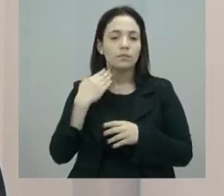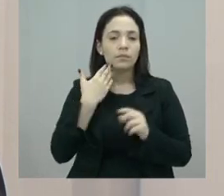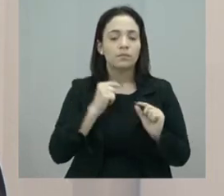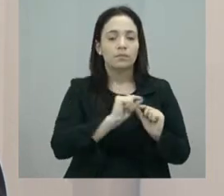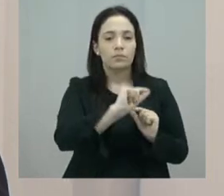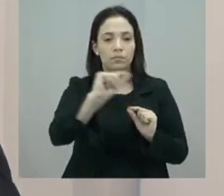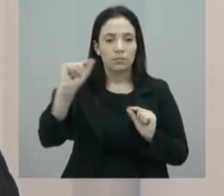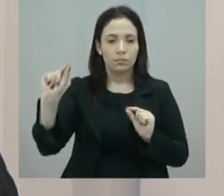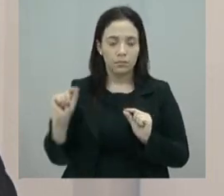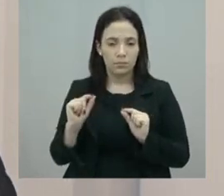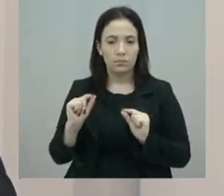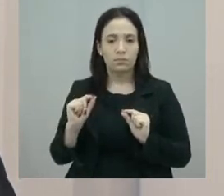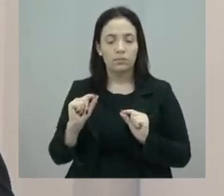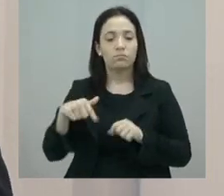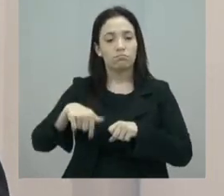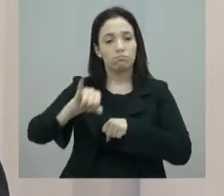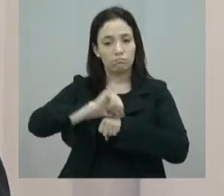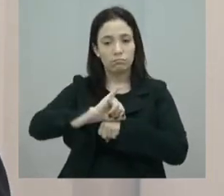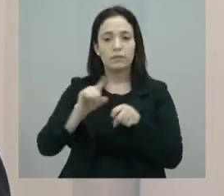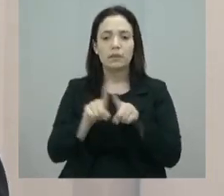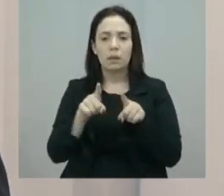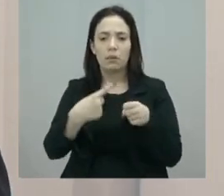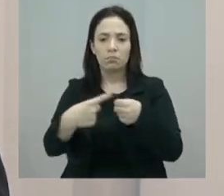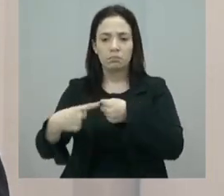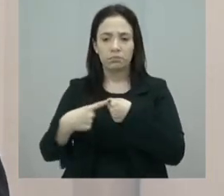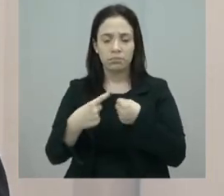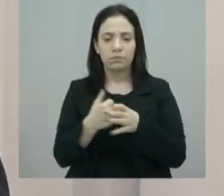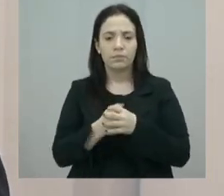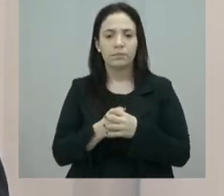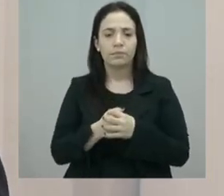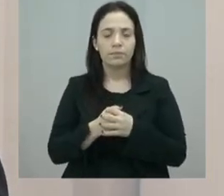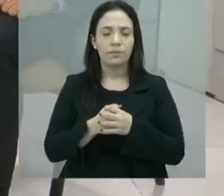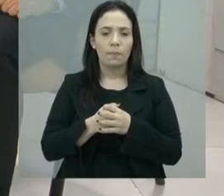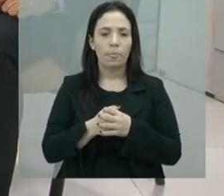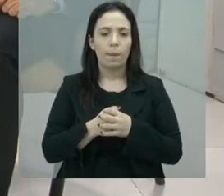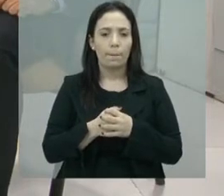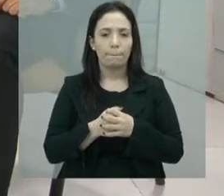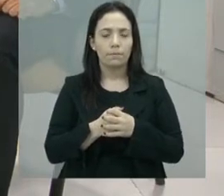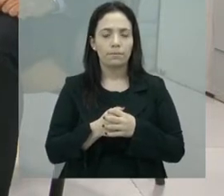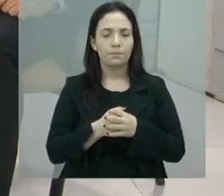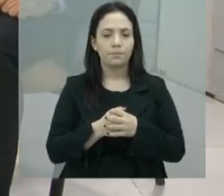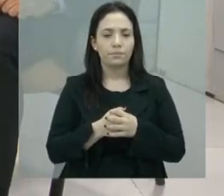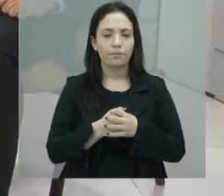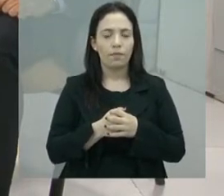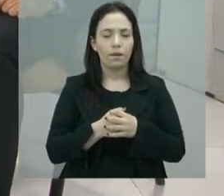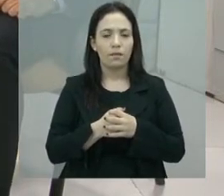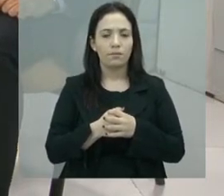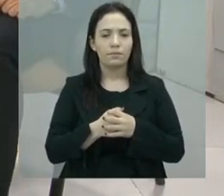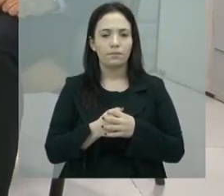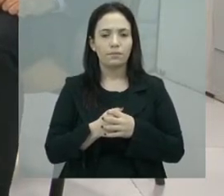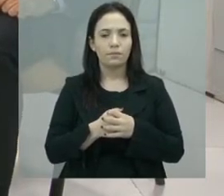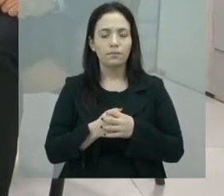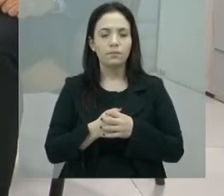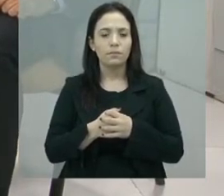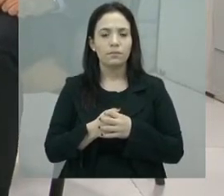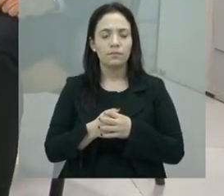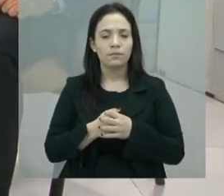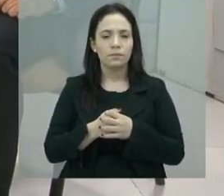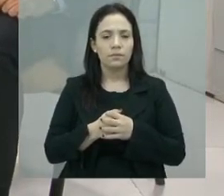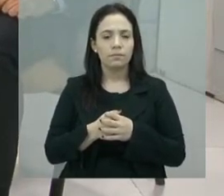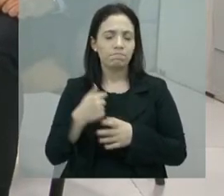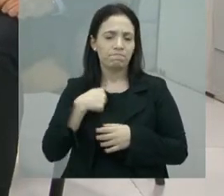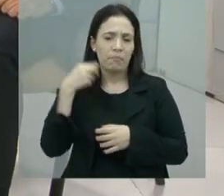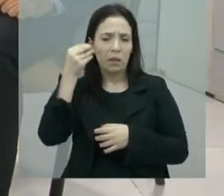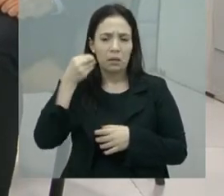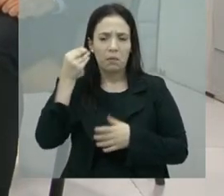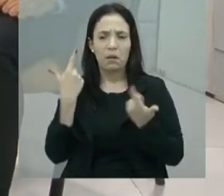delegacias de Polícia Civil, não só na capital, mas também no interior. Agora, doutor Hugo, como não operador de direito, que eu não